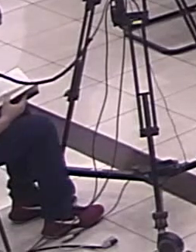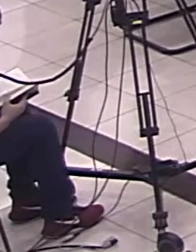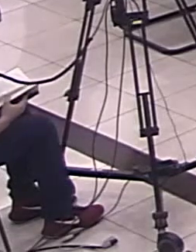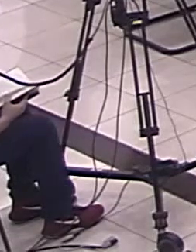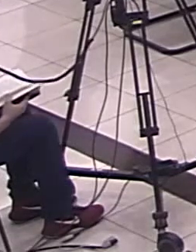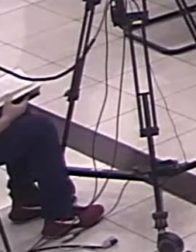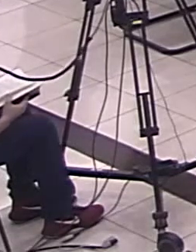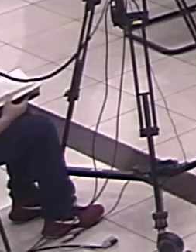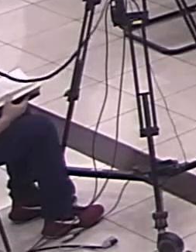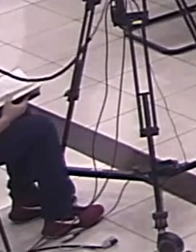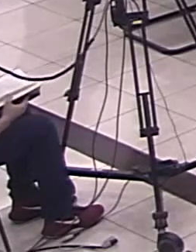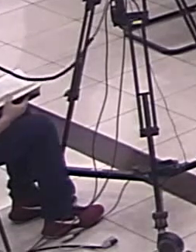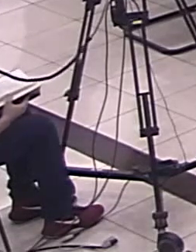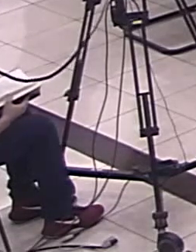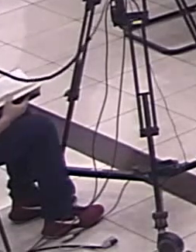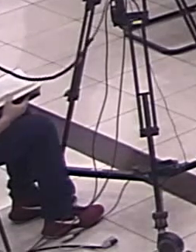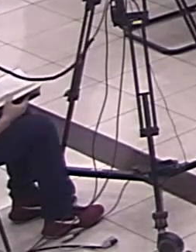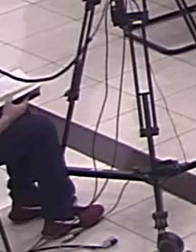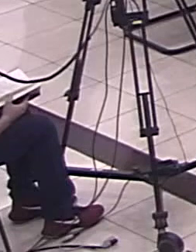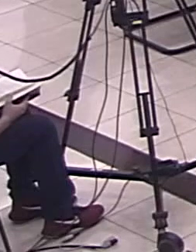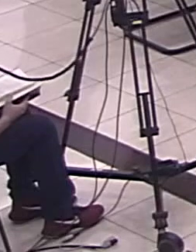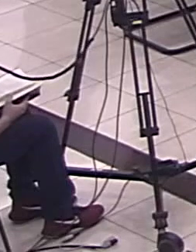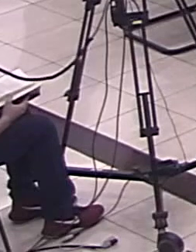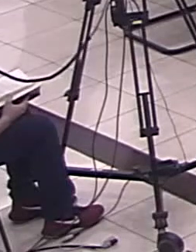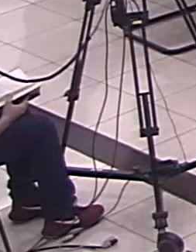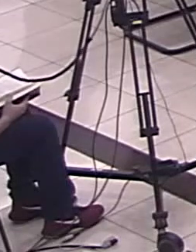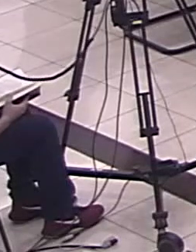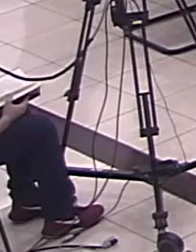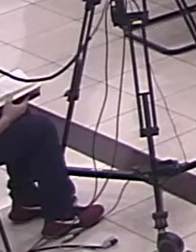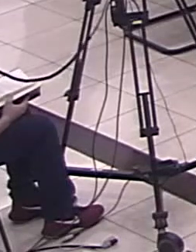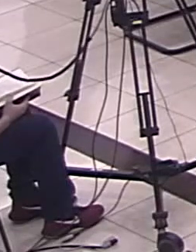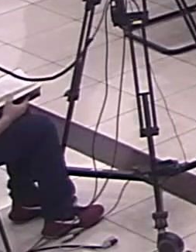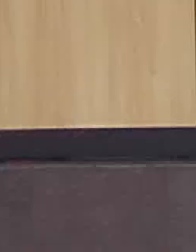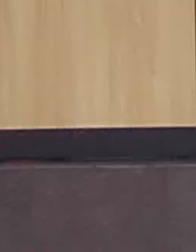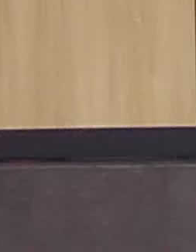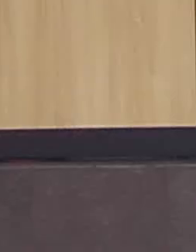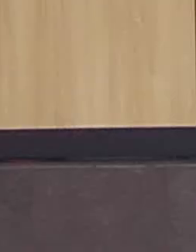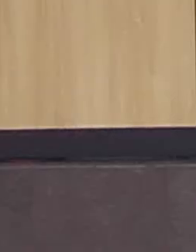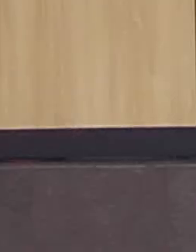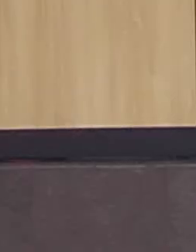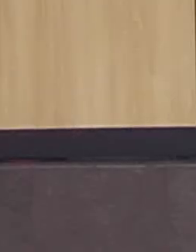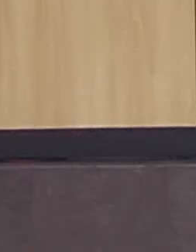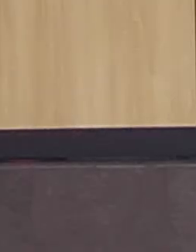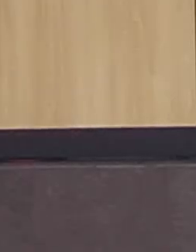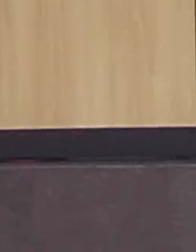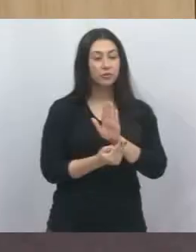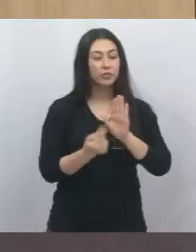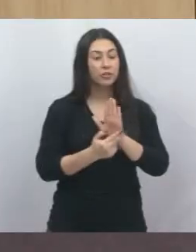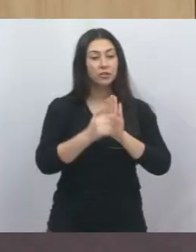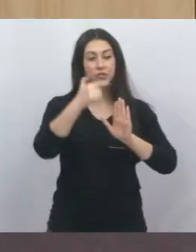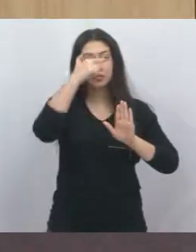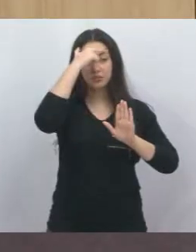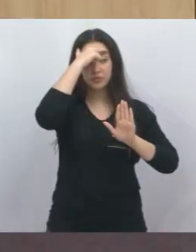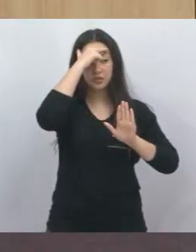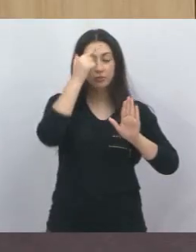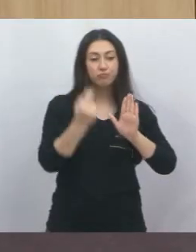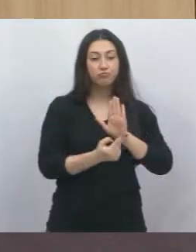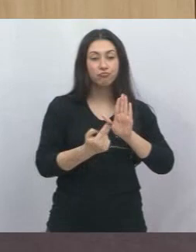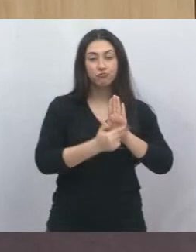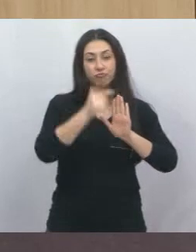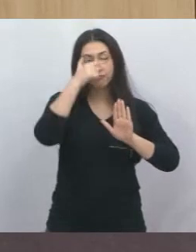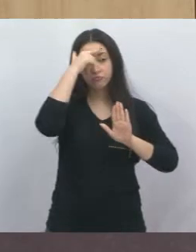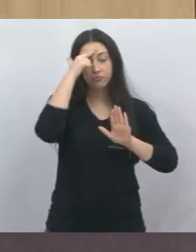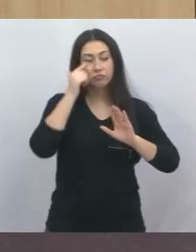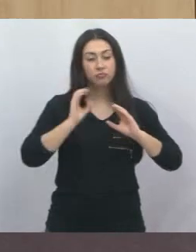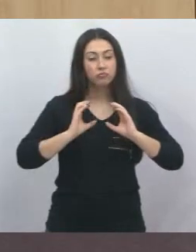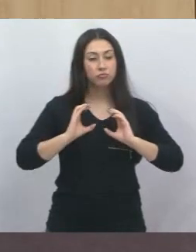projeto de decreto legislativo número 012/2022, de autoria do vereador Luiz Flávio, o Flavinho, que concede o título de